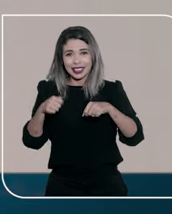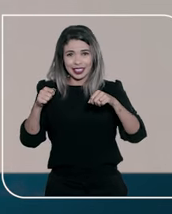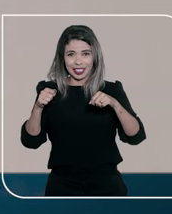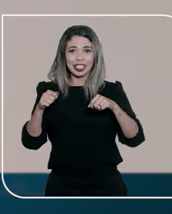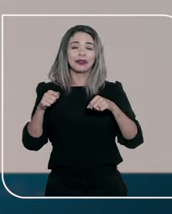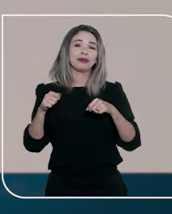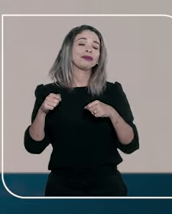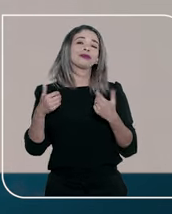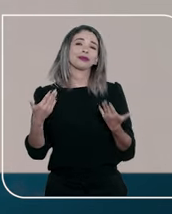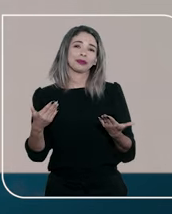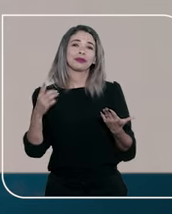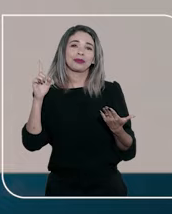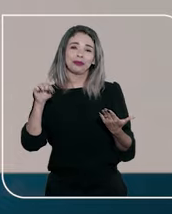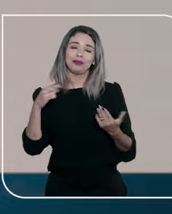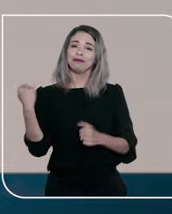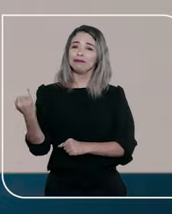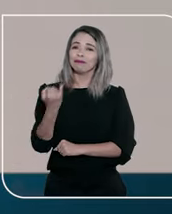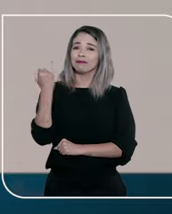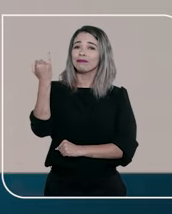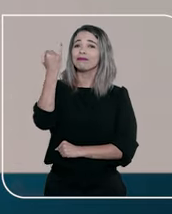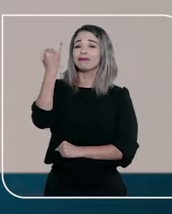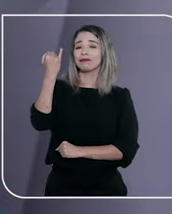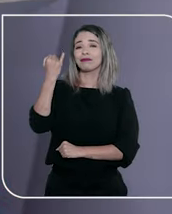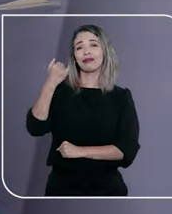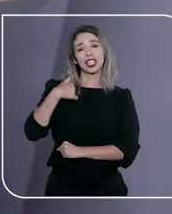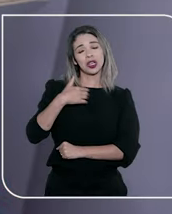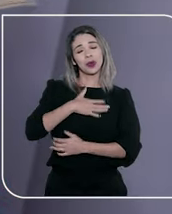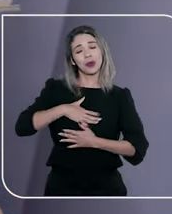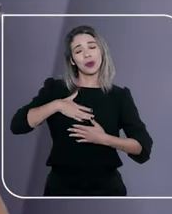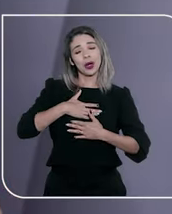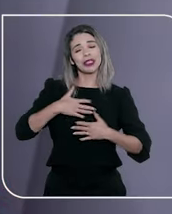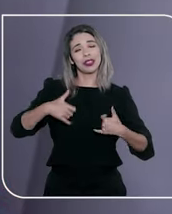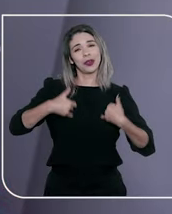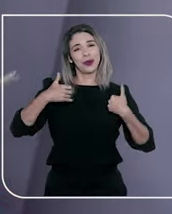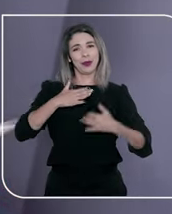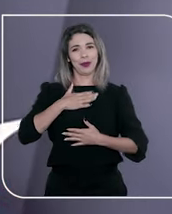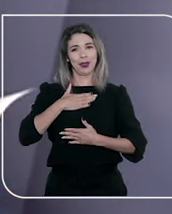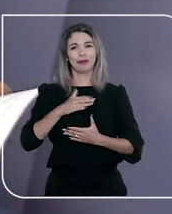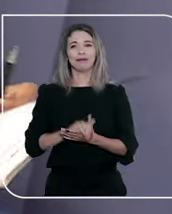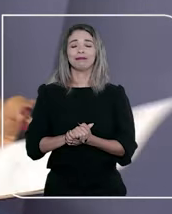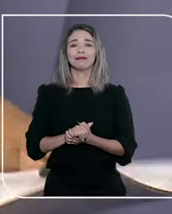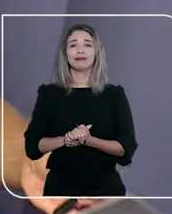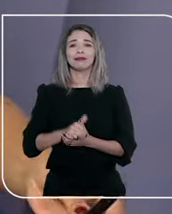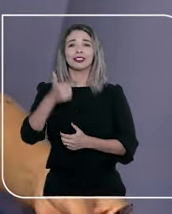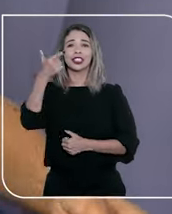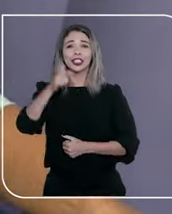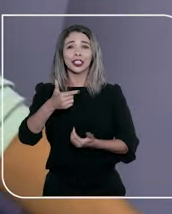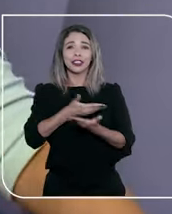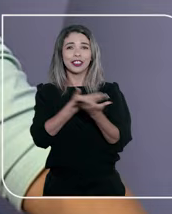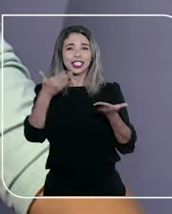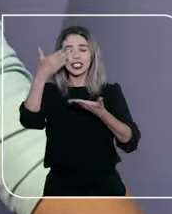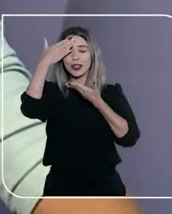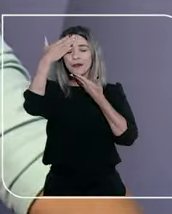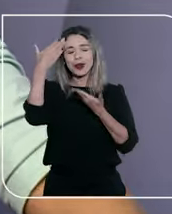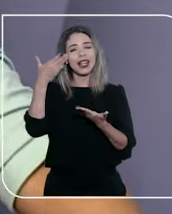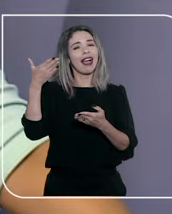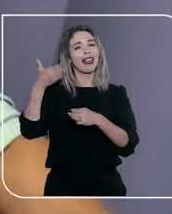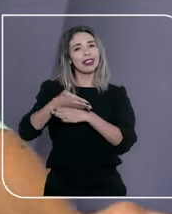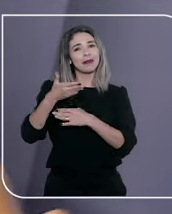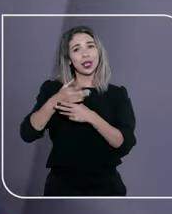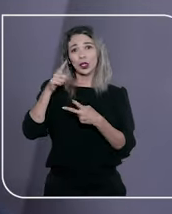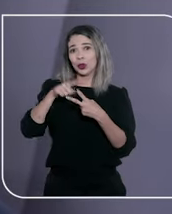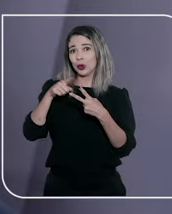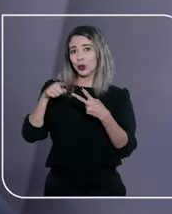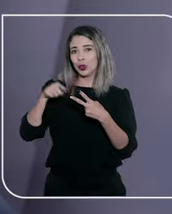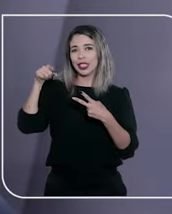quando for conveniente. Foi um grande prazer, uma grande honra. Mais uma vez, muitíssimo obrigada pela participação de ambos aqui no Entender